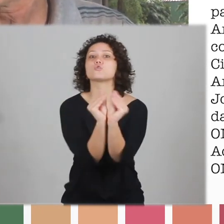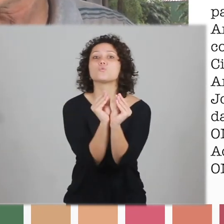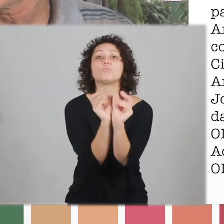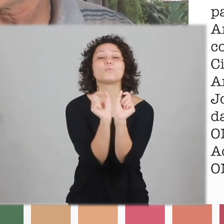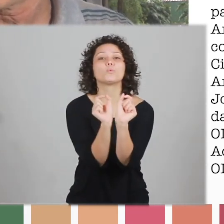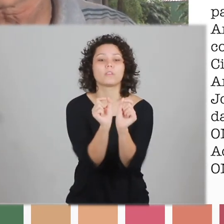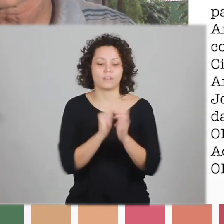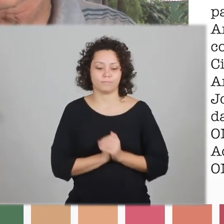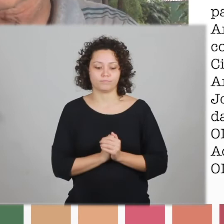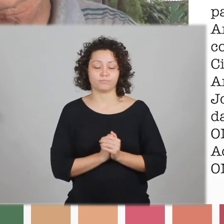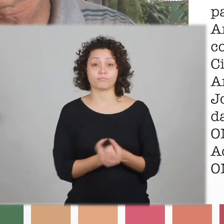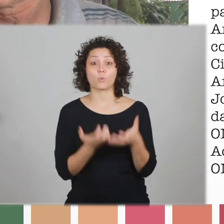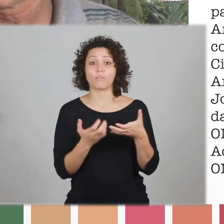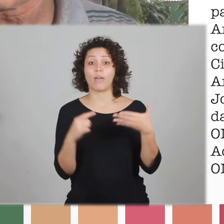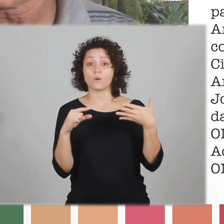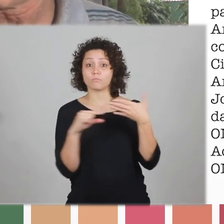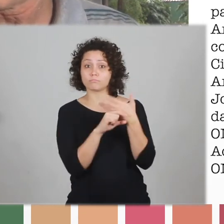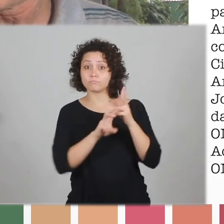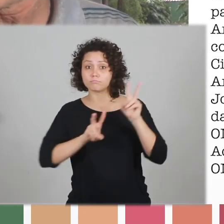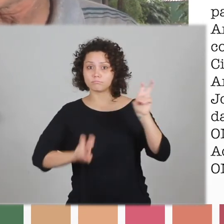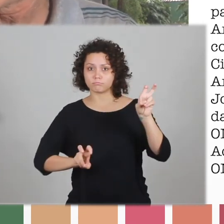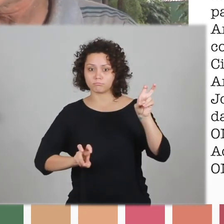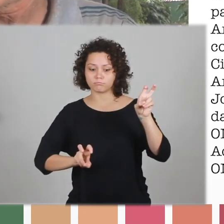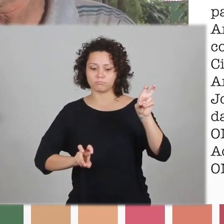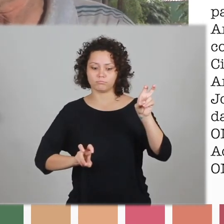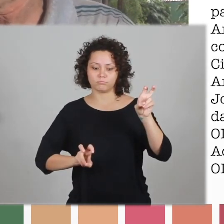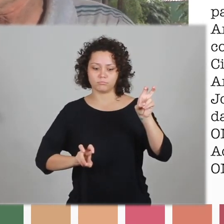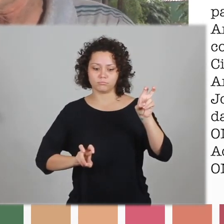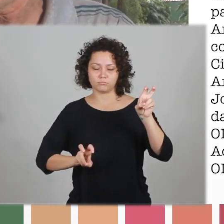eu queria citar